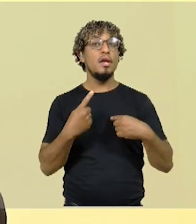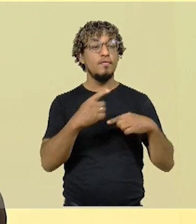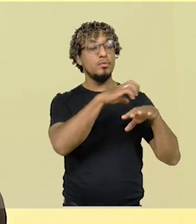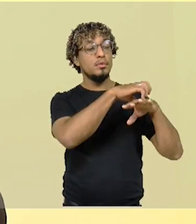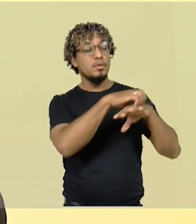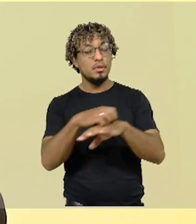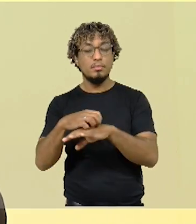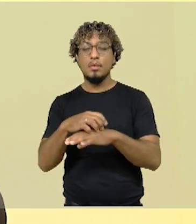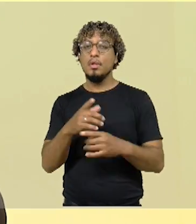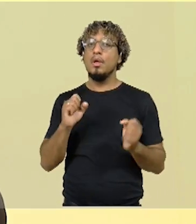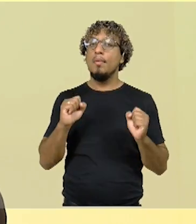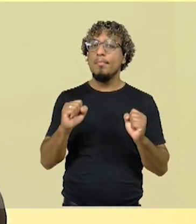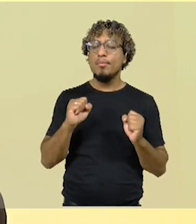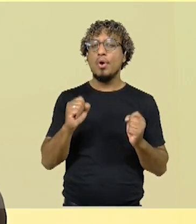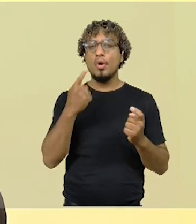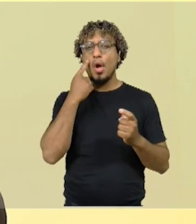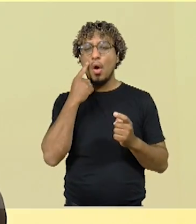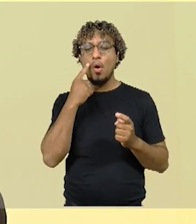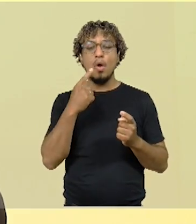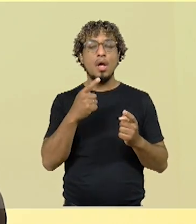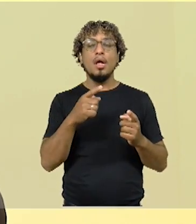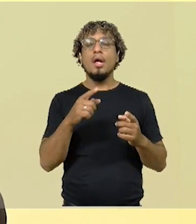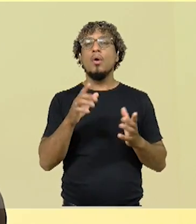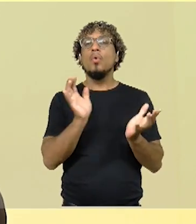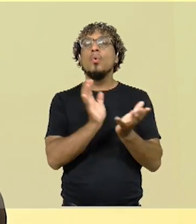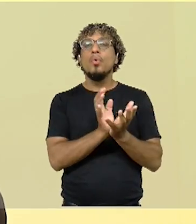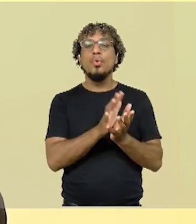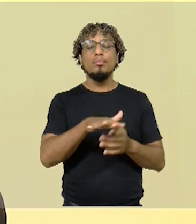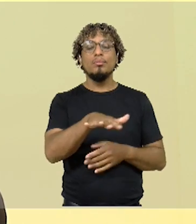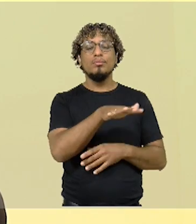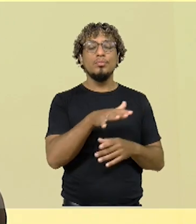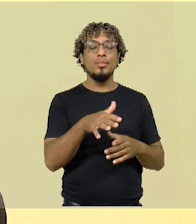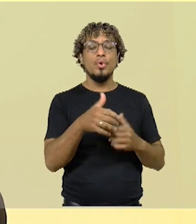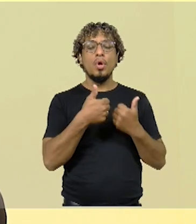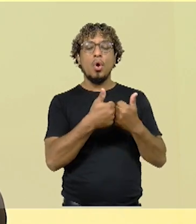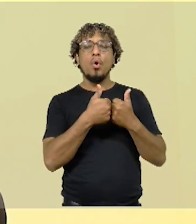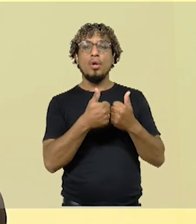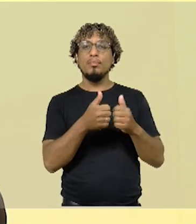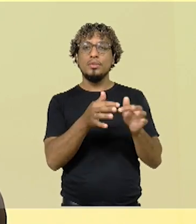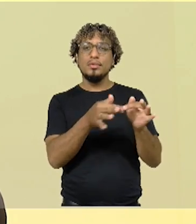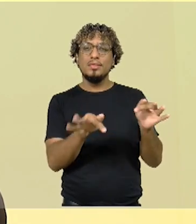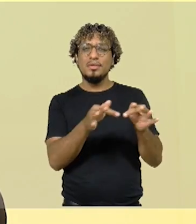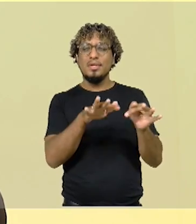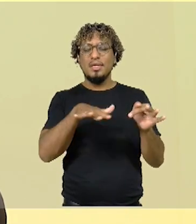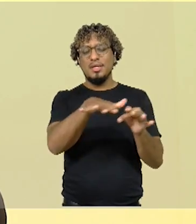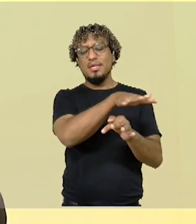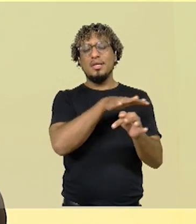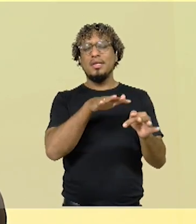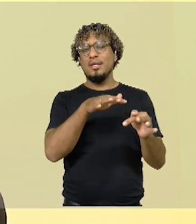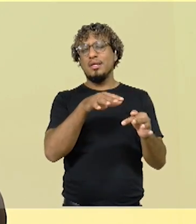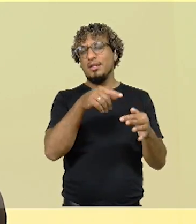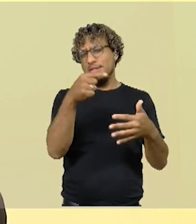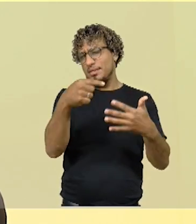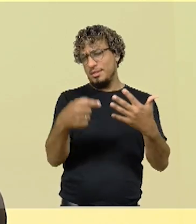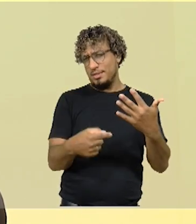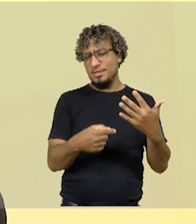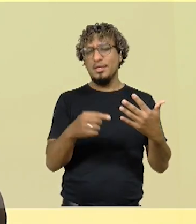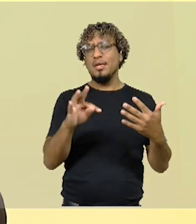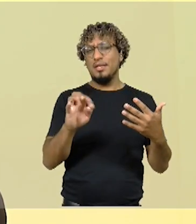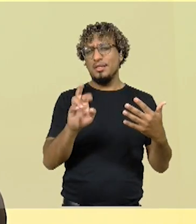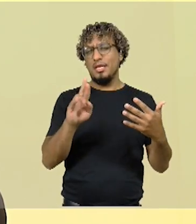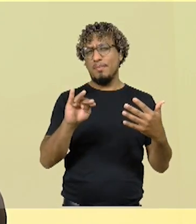cultura popular vai ser valorizada, né? Virão artistas de fora, mas nós priorizaremos com certeza